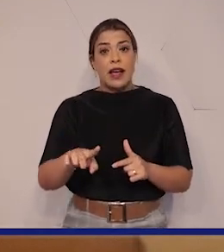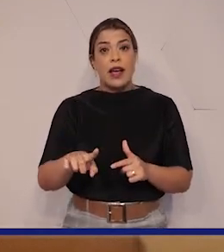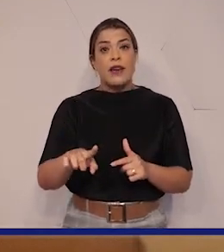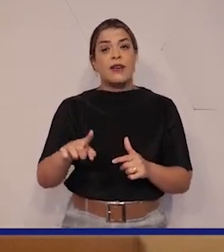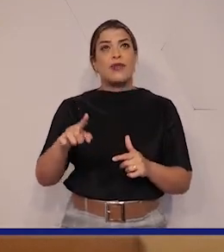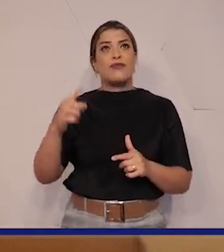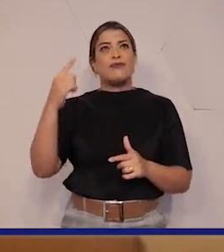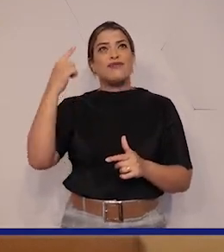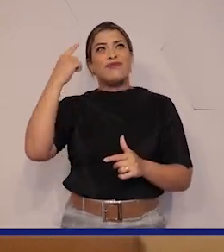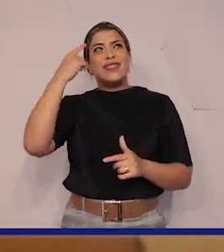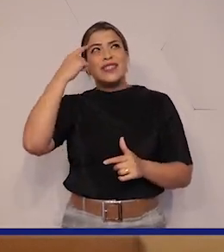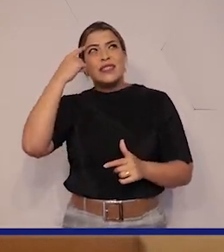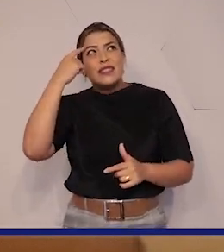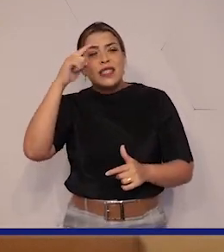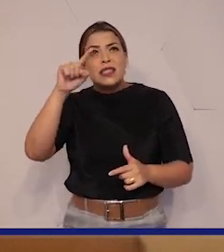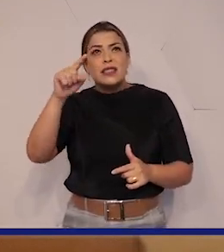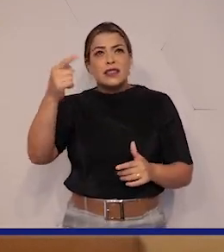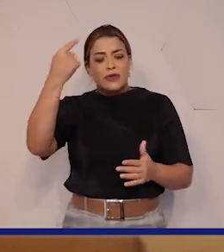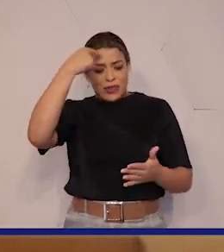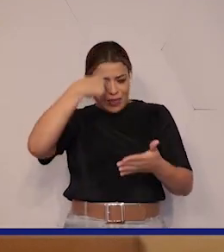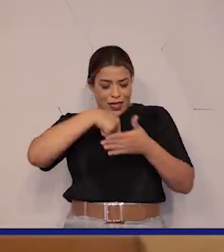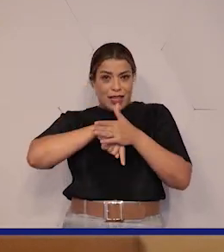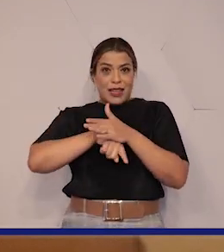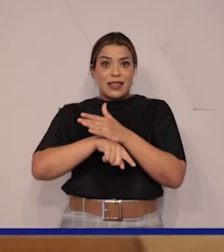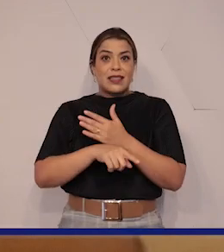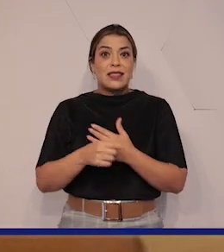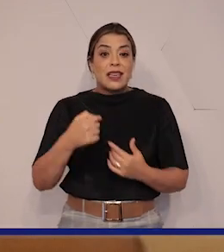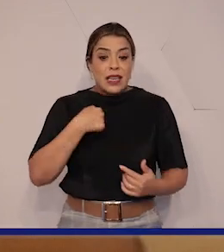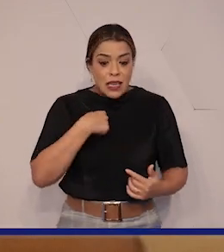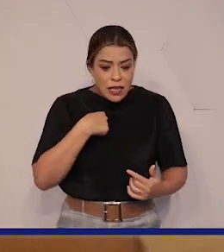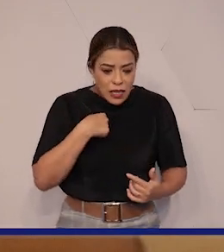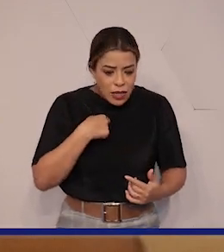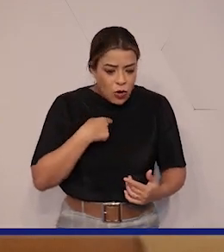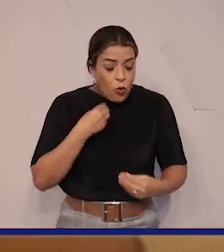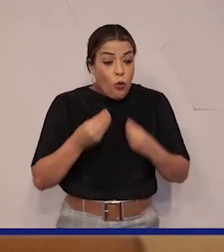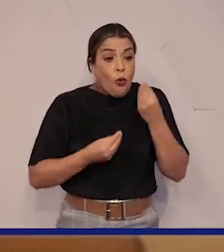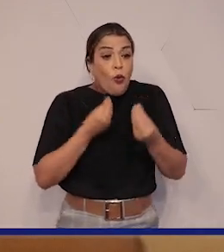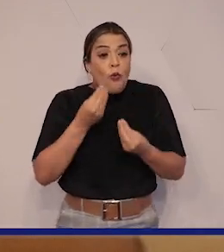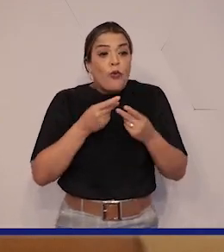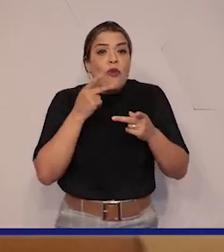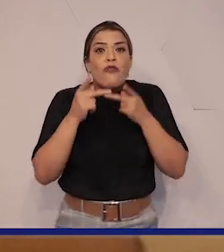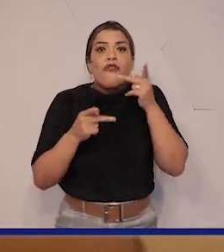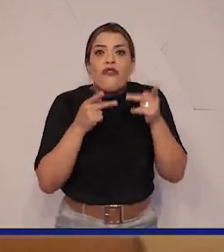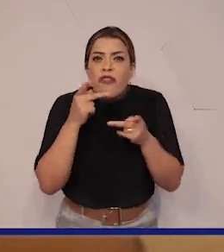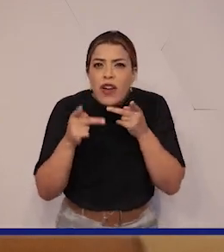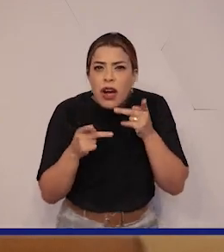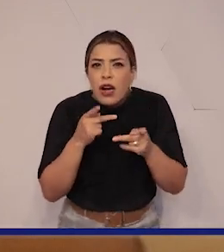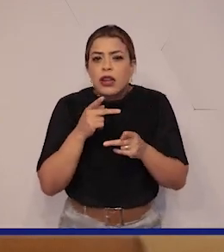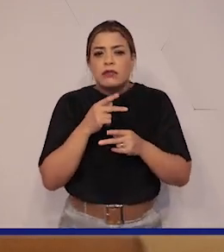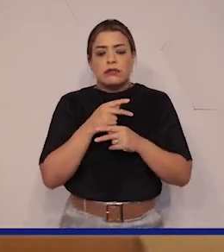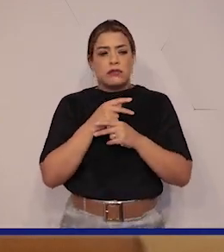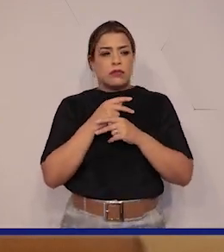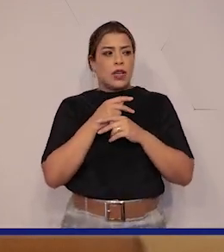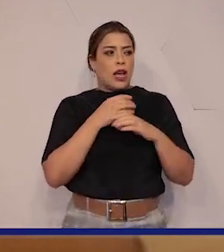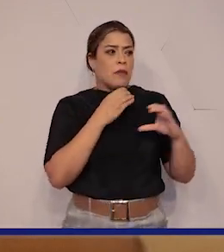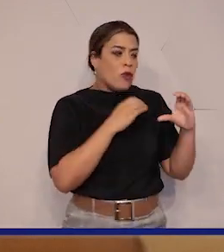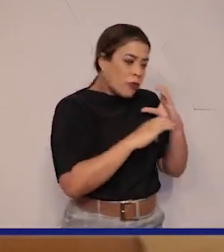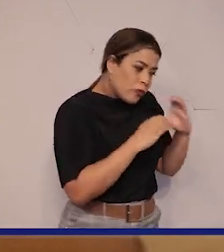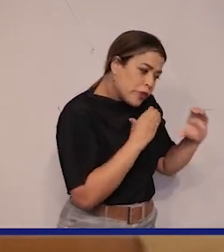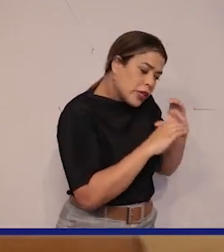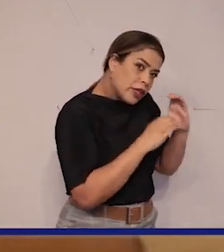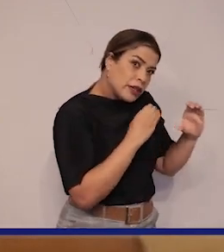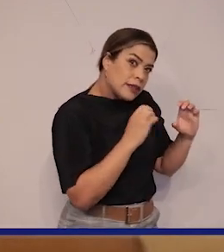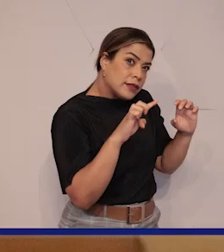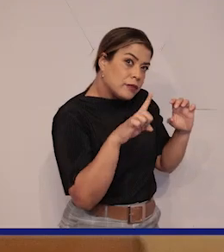trabalho, eu entendi que, eu internalizei que a forma como eu me expresso e a